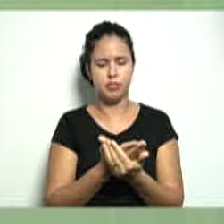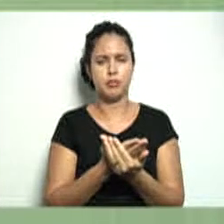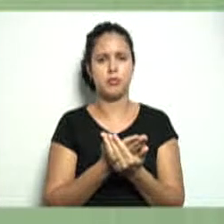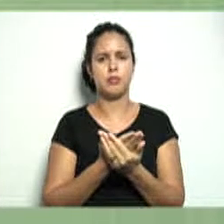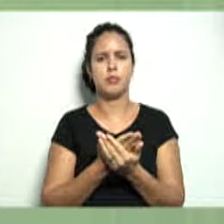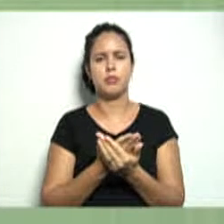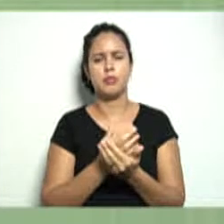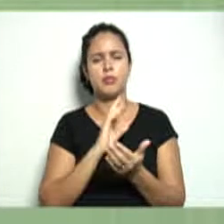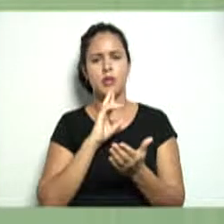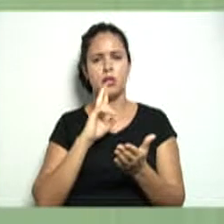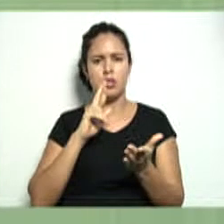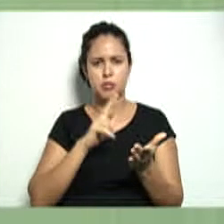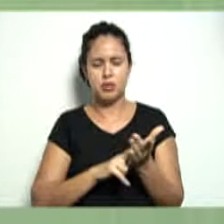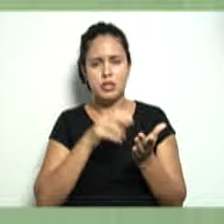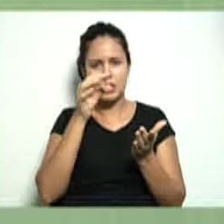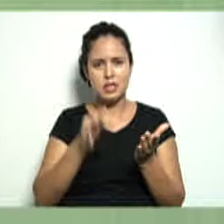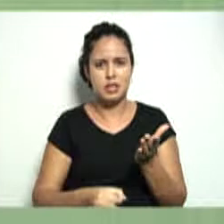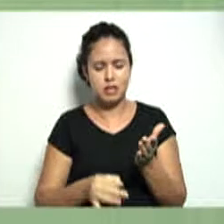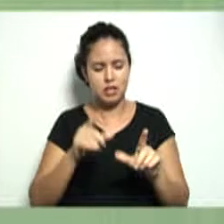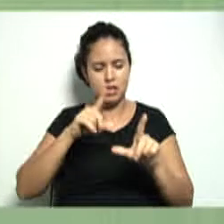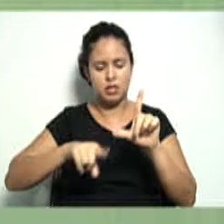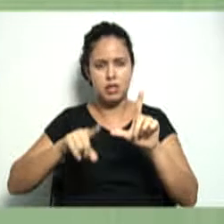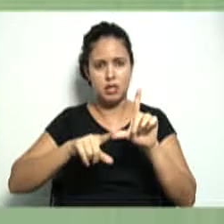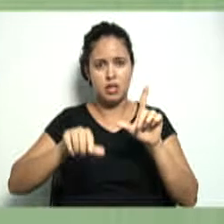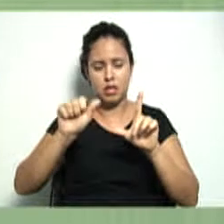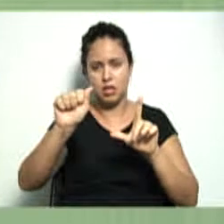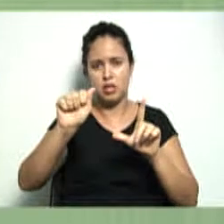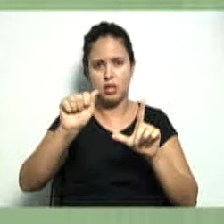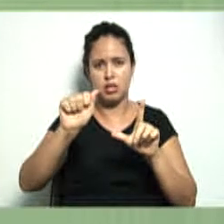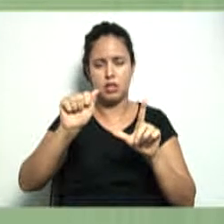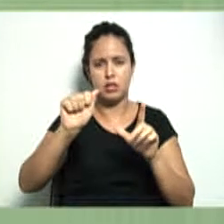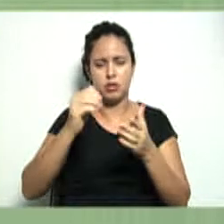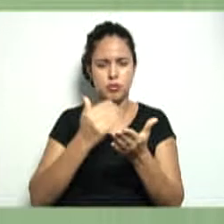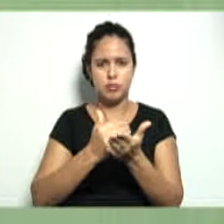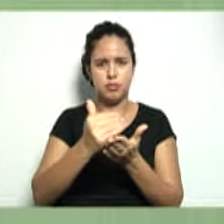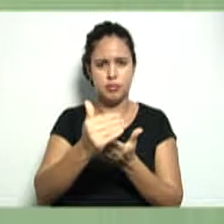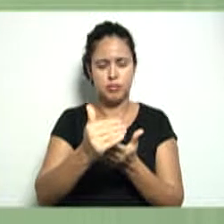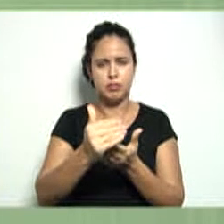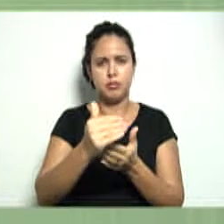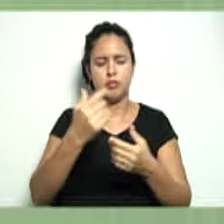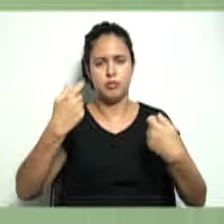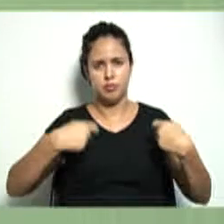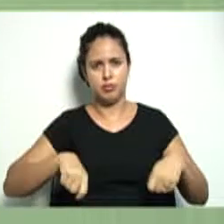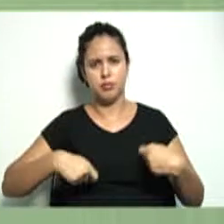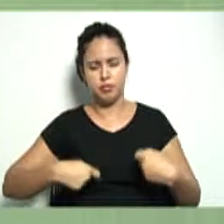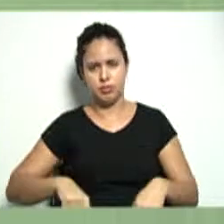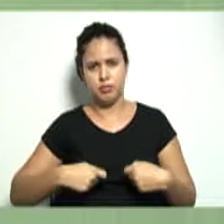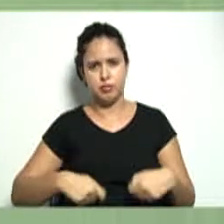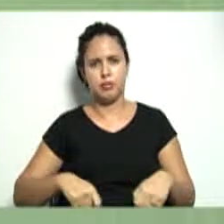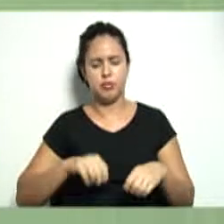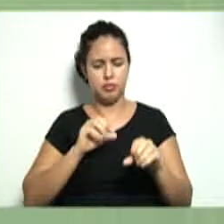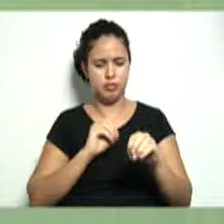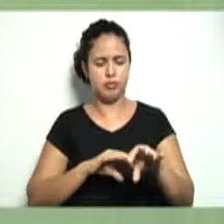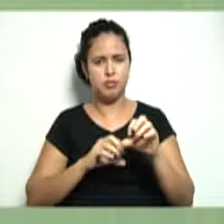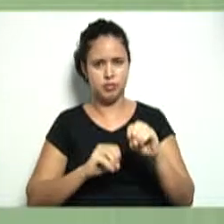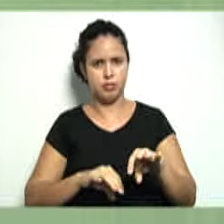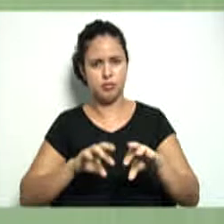A resposta correta é a letra A. Surgiu a partir da necessidade de